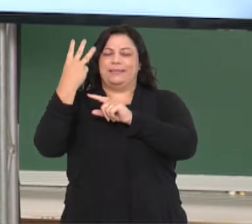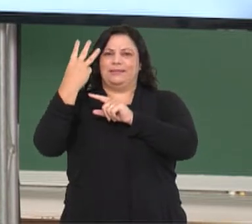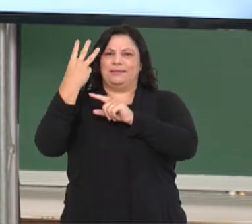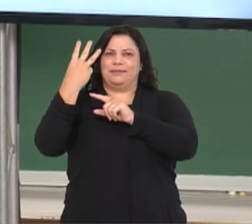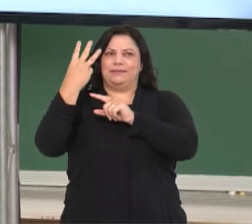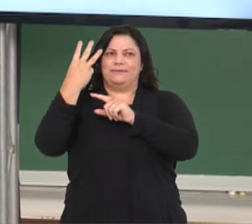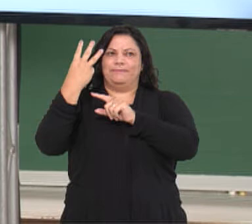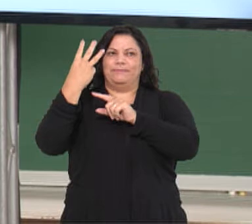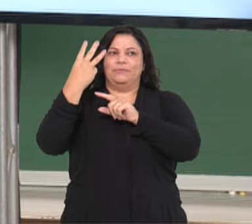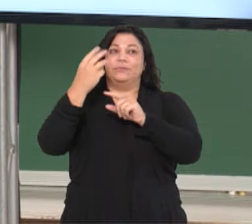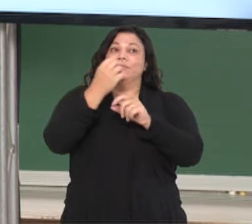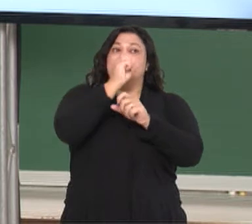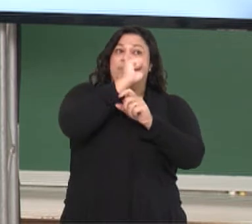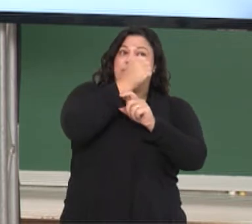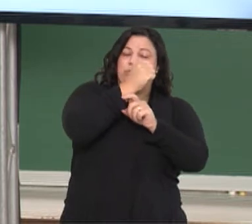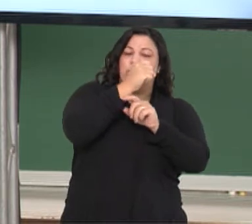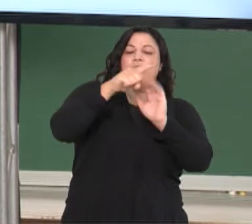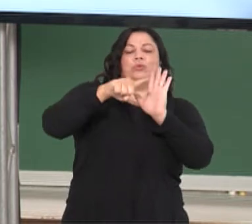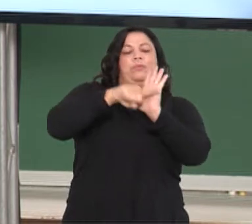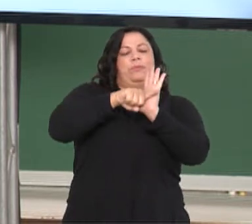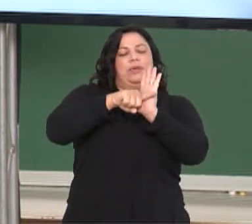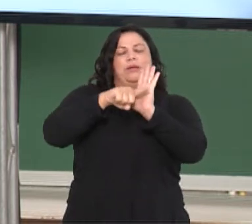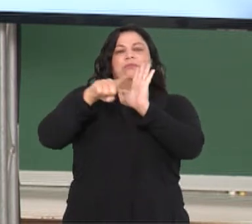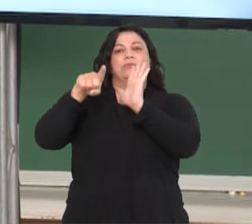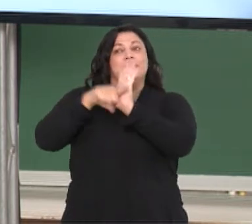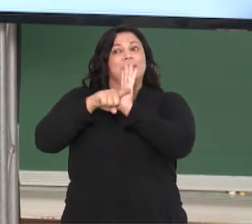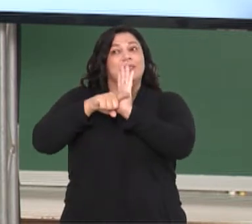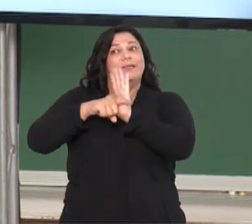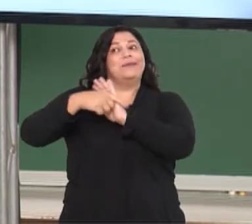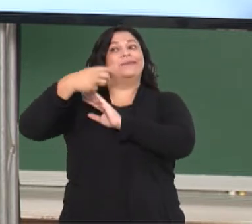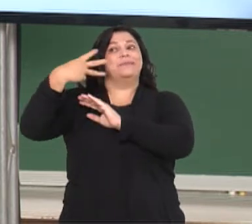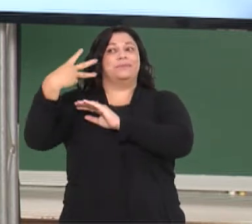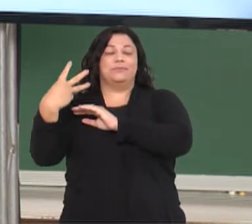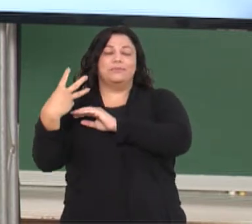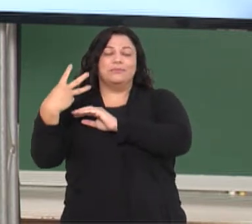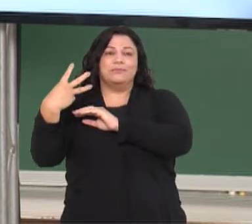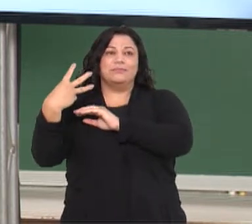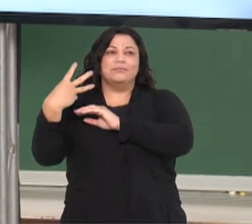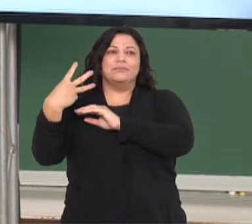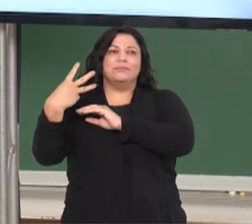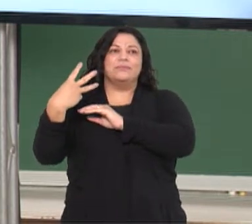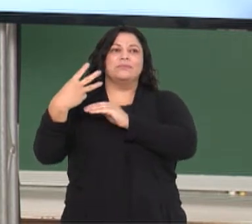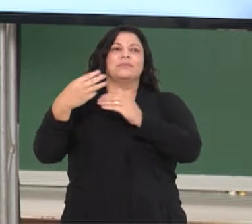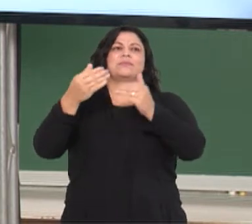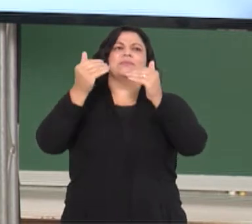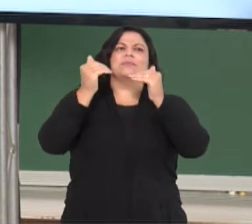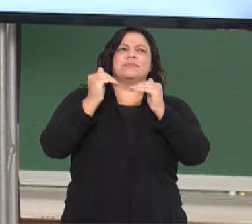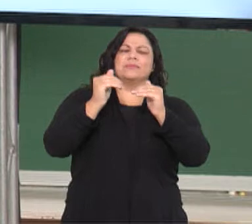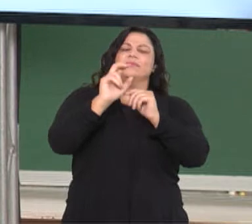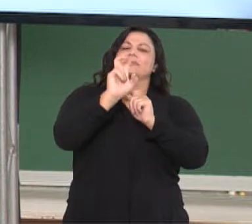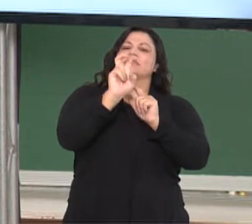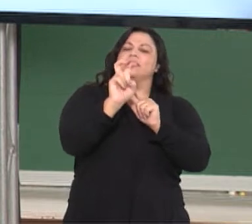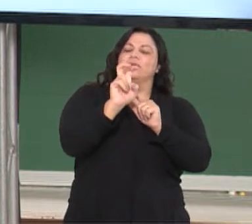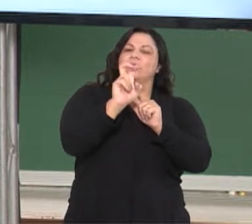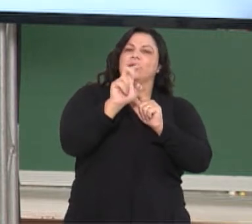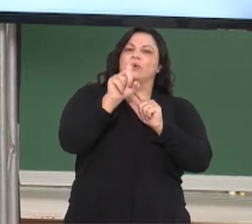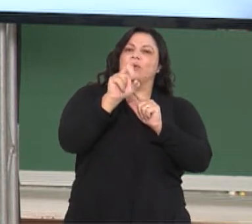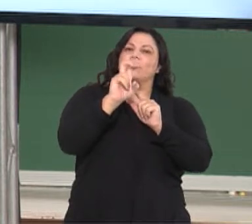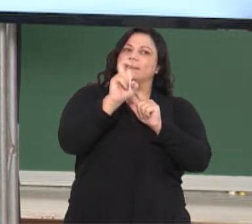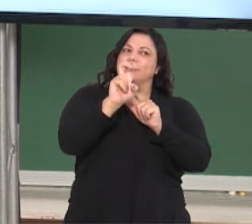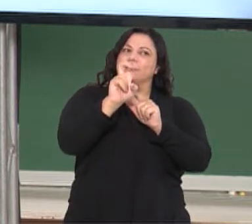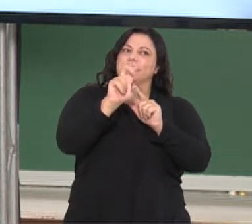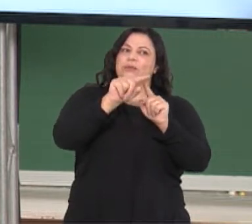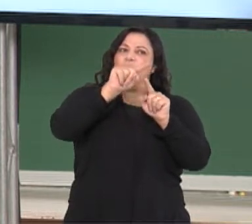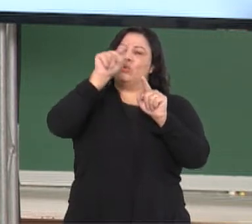aqui. Então vou fazer 8 menos menos 3. Busco lá coeficiente da variável x. Aqui 5,